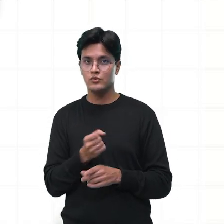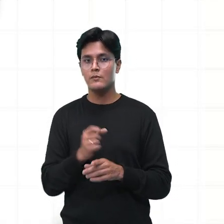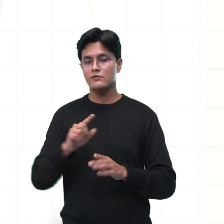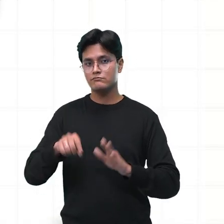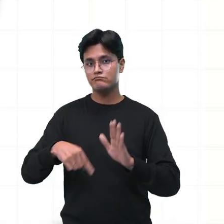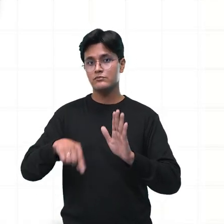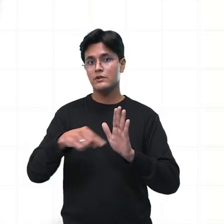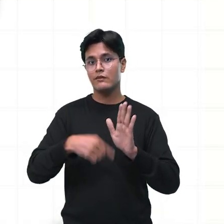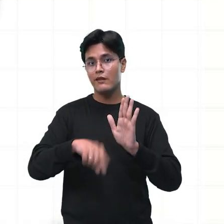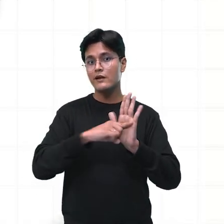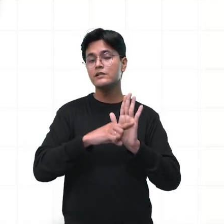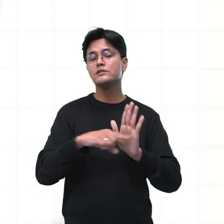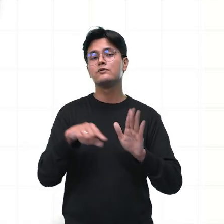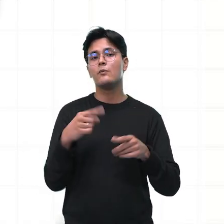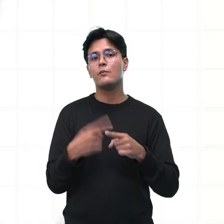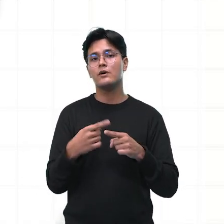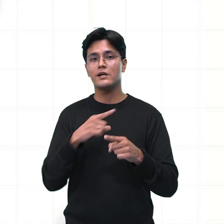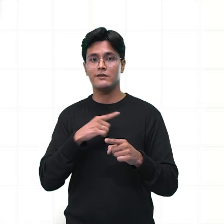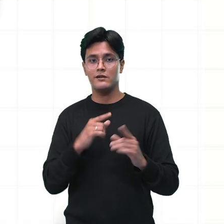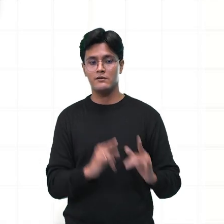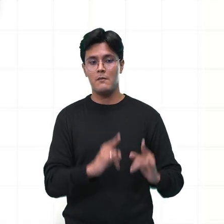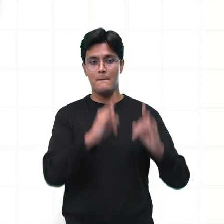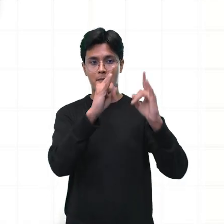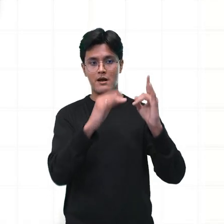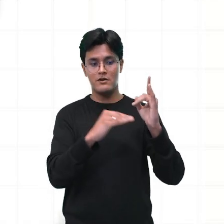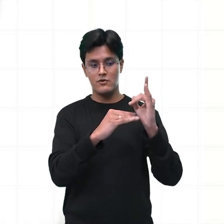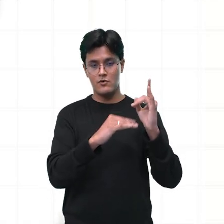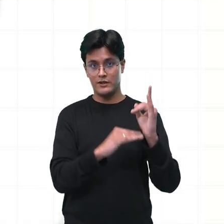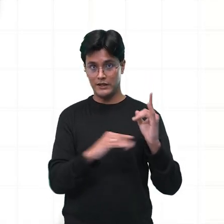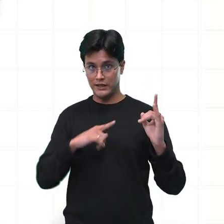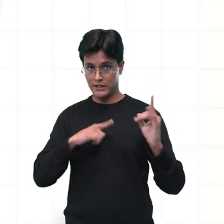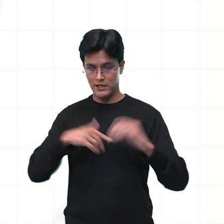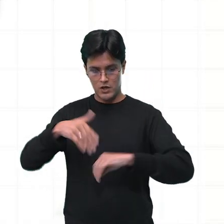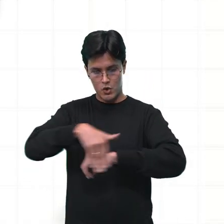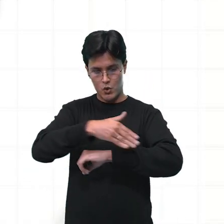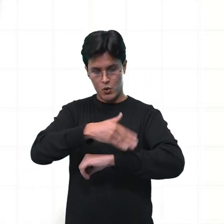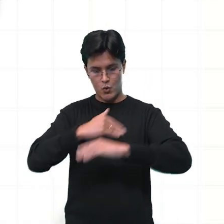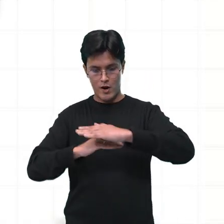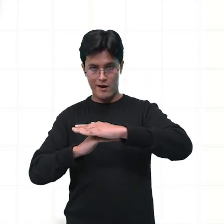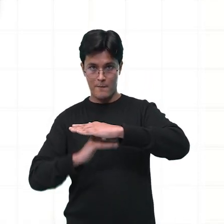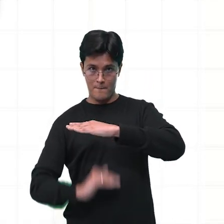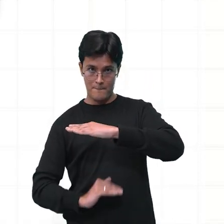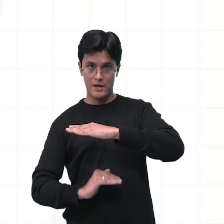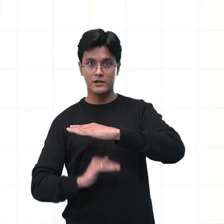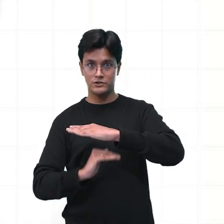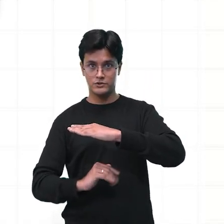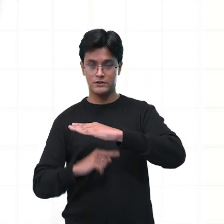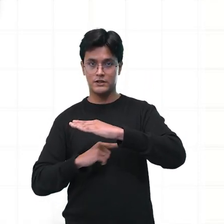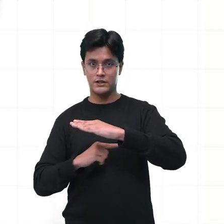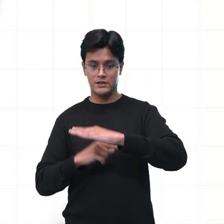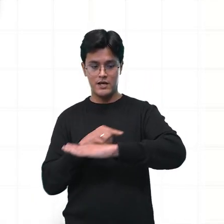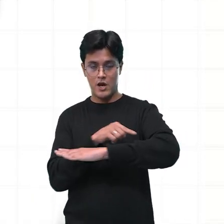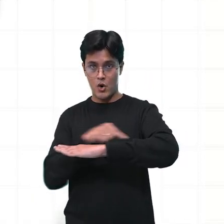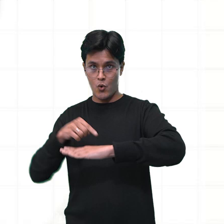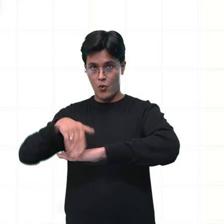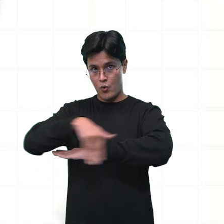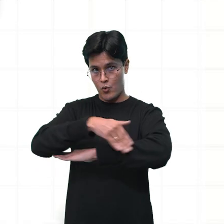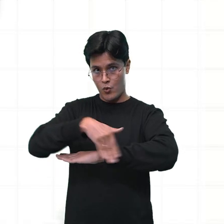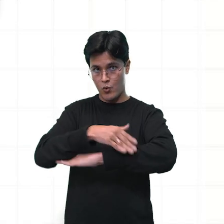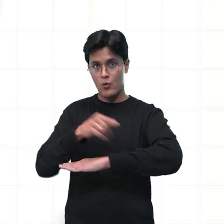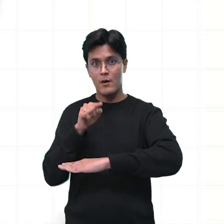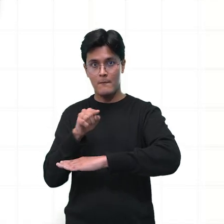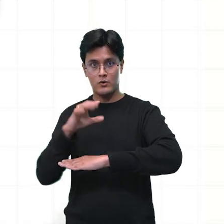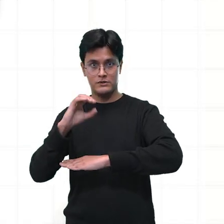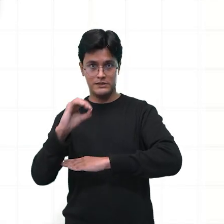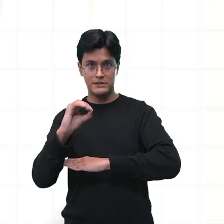tem um subsolo. Então, a rua é o ponto zero, tá? Que a gente chama aí de térreo. E todos